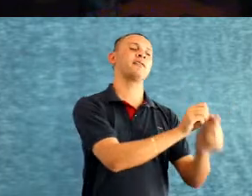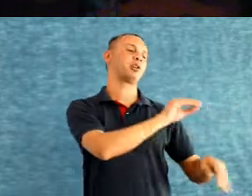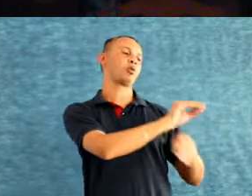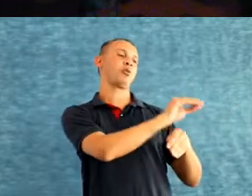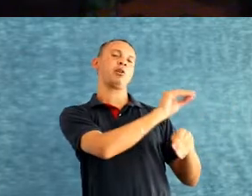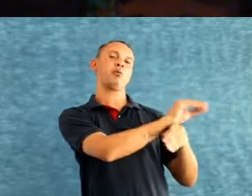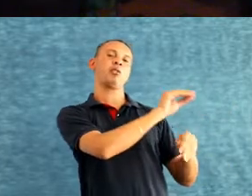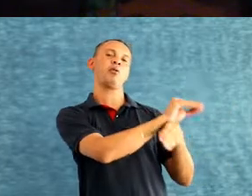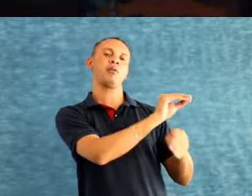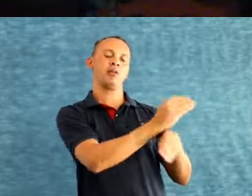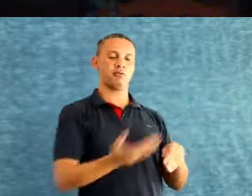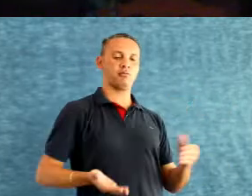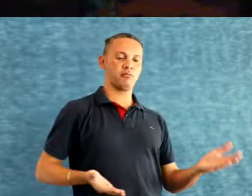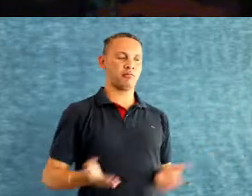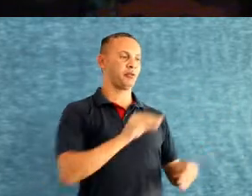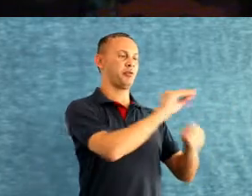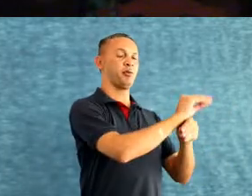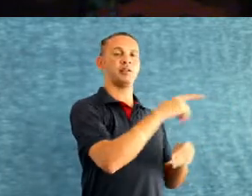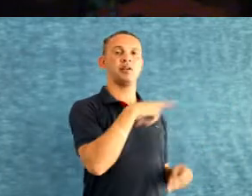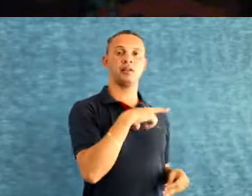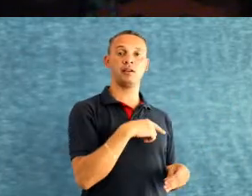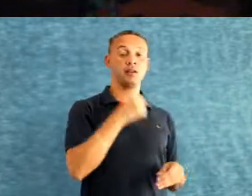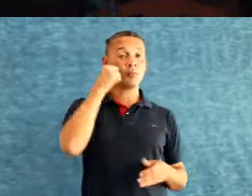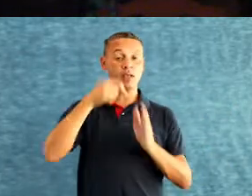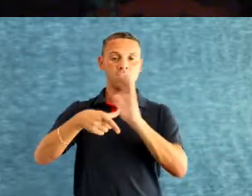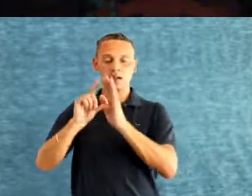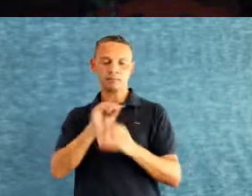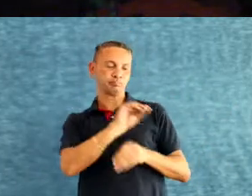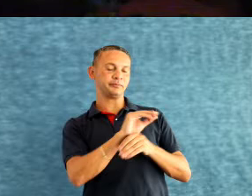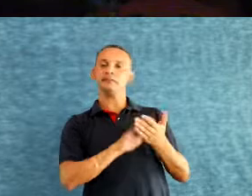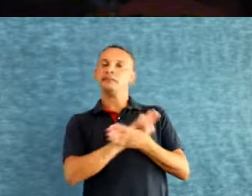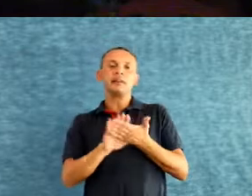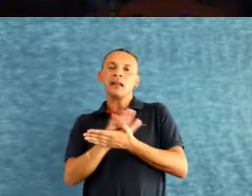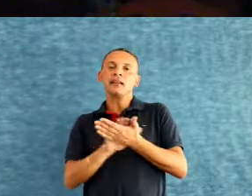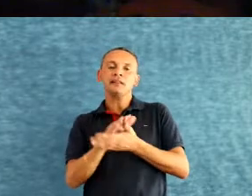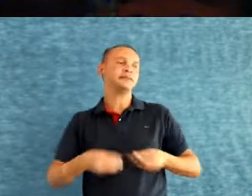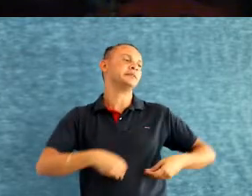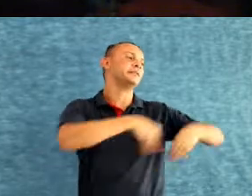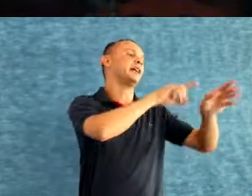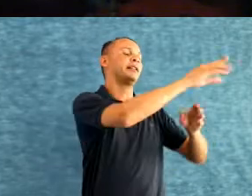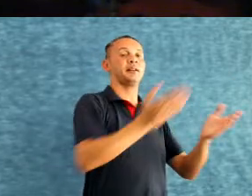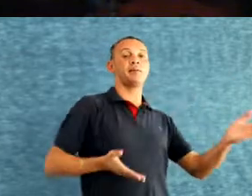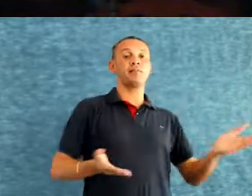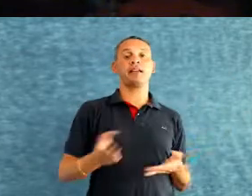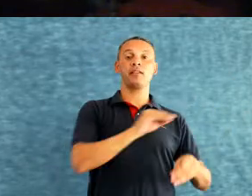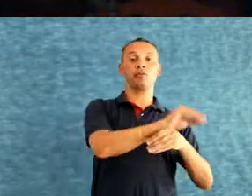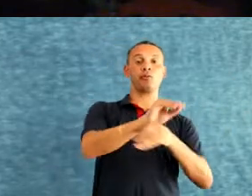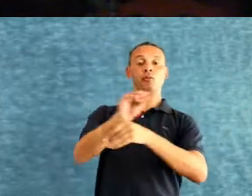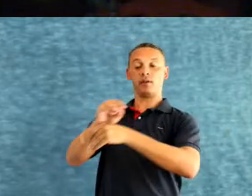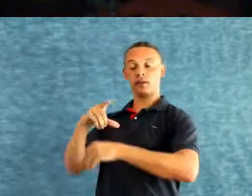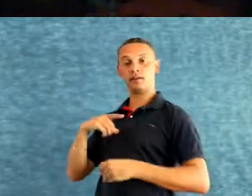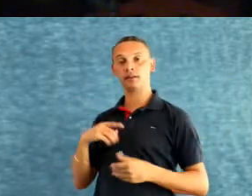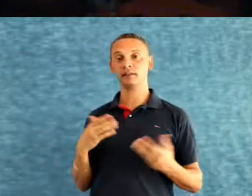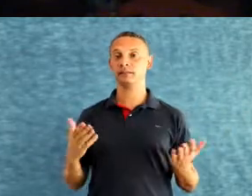às empregadas, às escravas, não cuidava não era um papel relevante cuidar de filhos, não